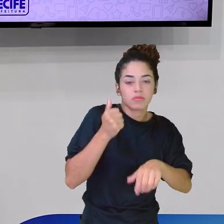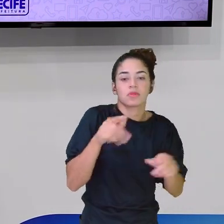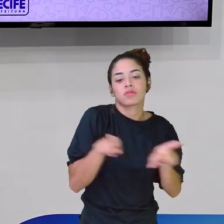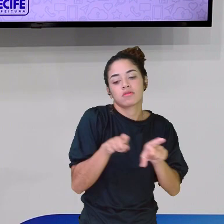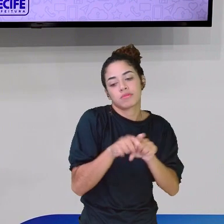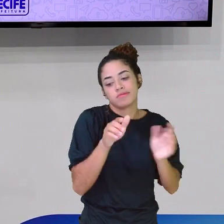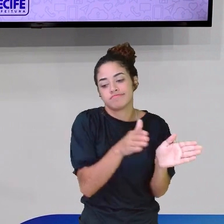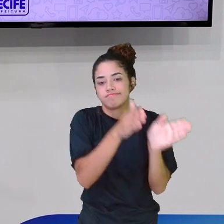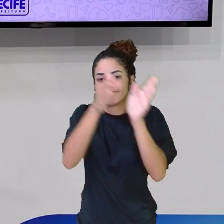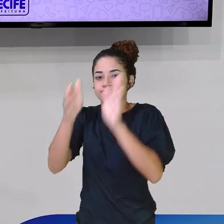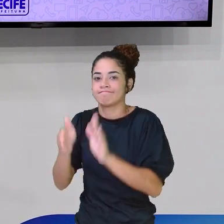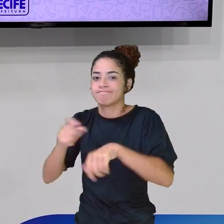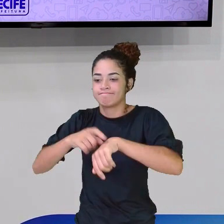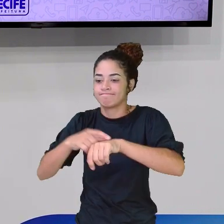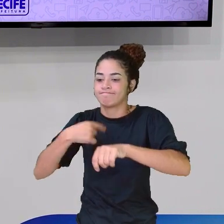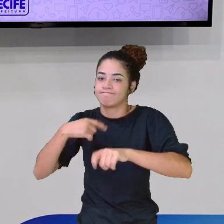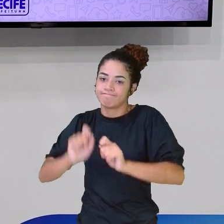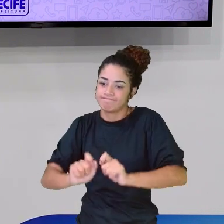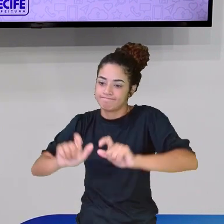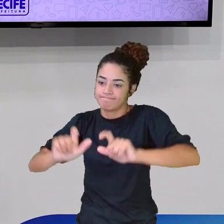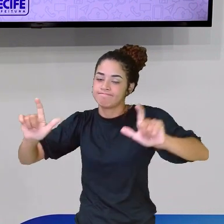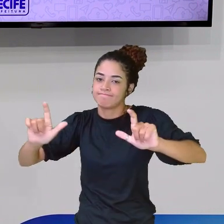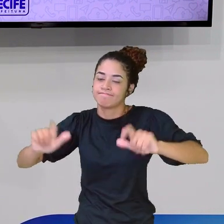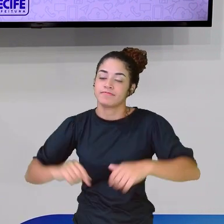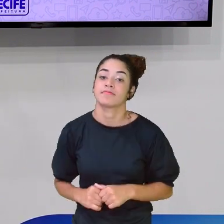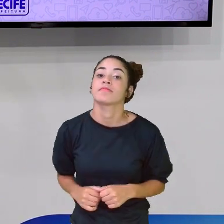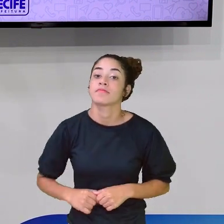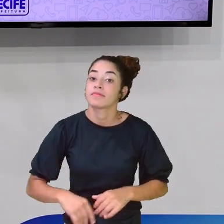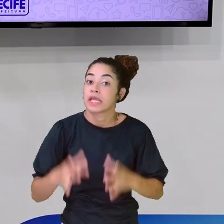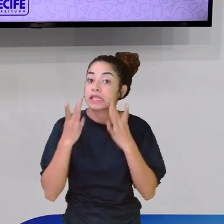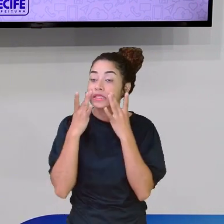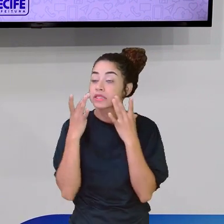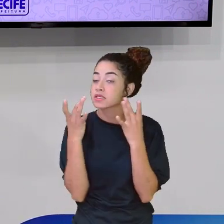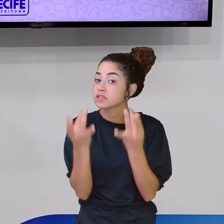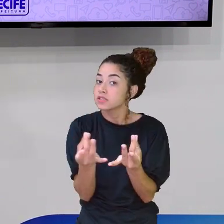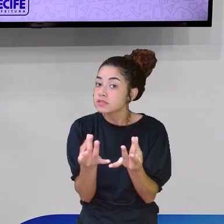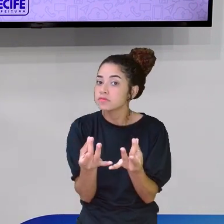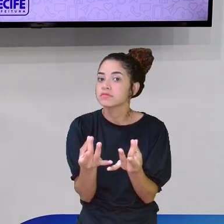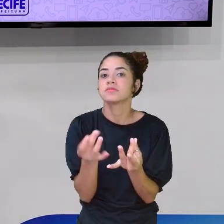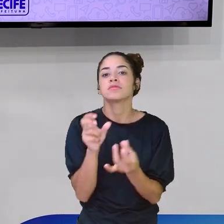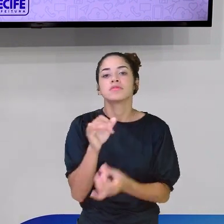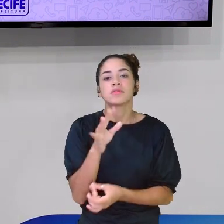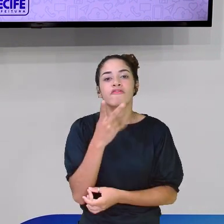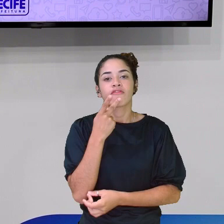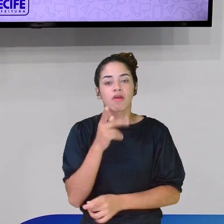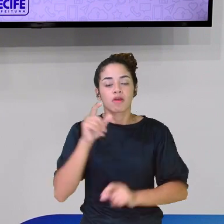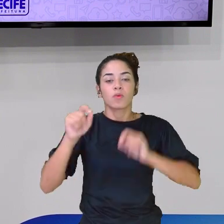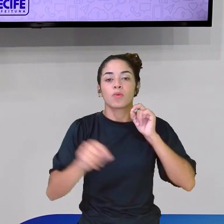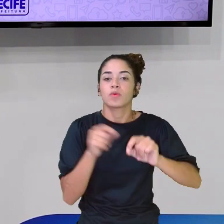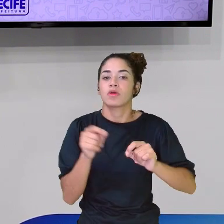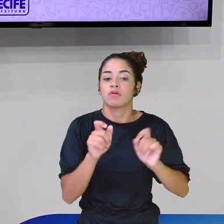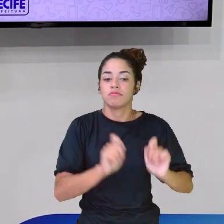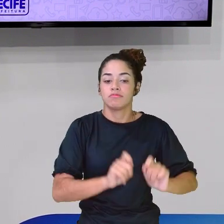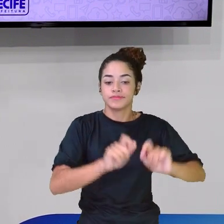ampliada. Tranquilo até aí? Ampliação. Presta atenção. Se eu falo em ampliação, eu estou